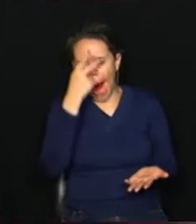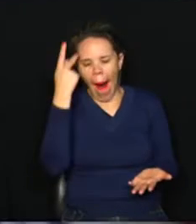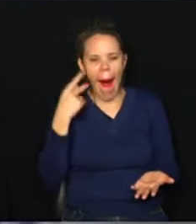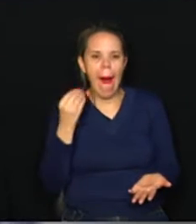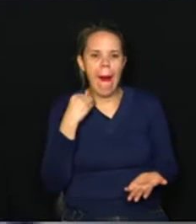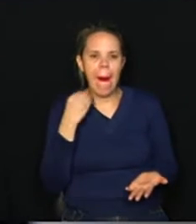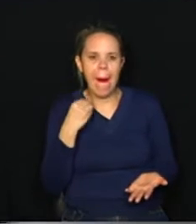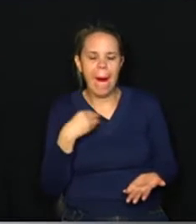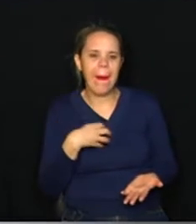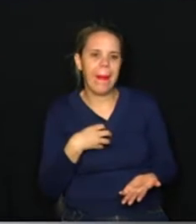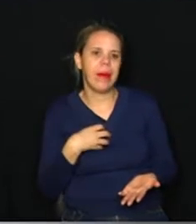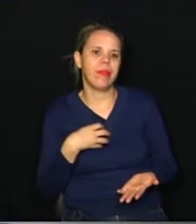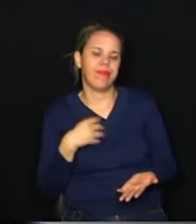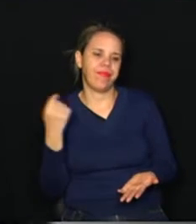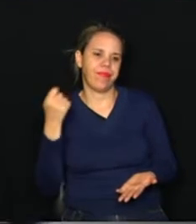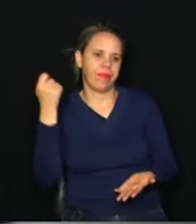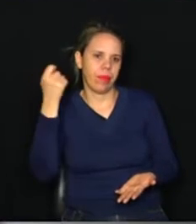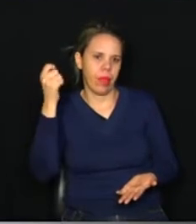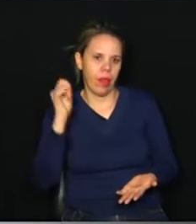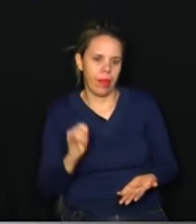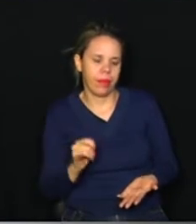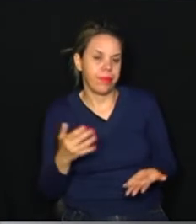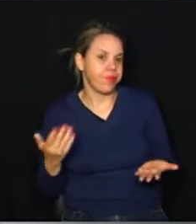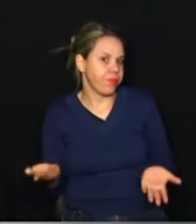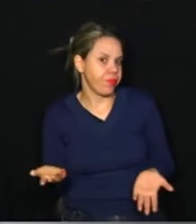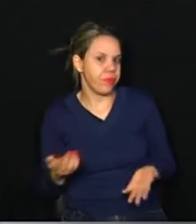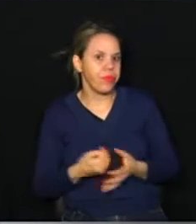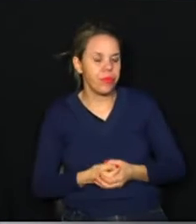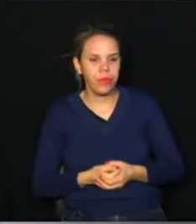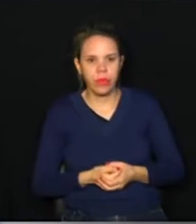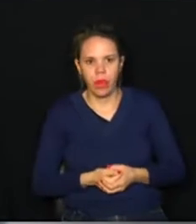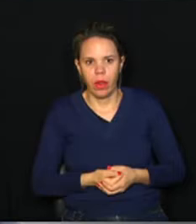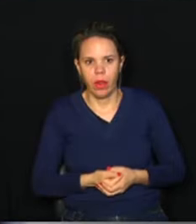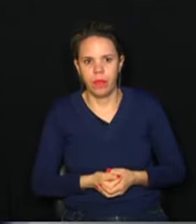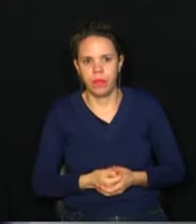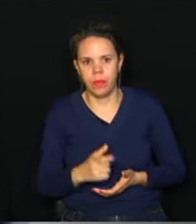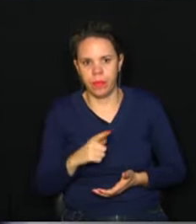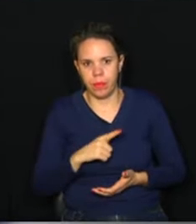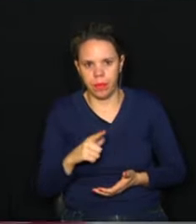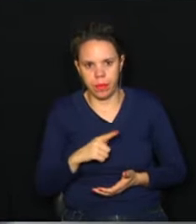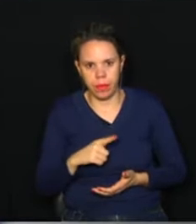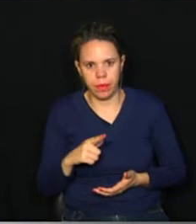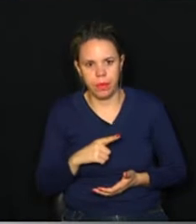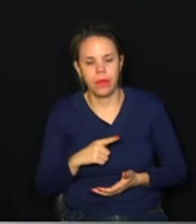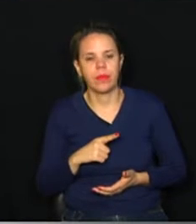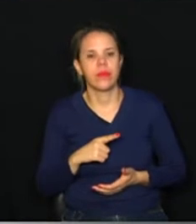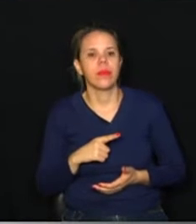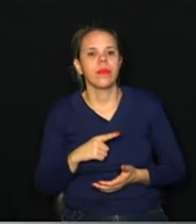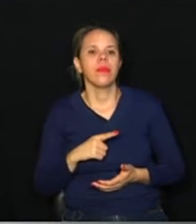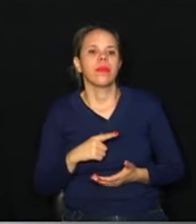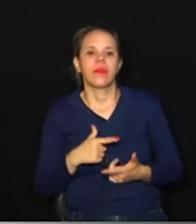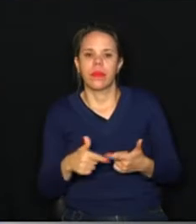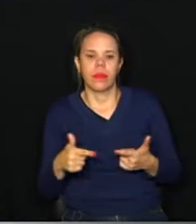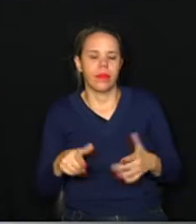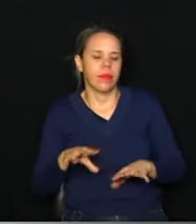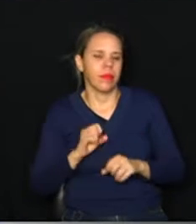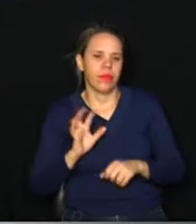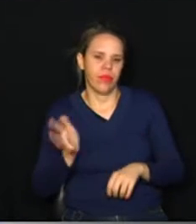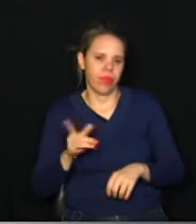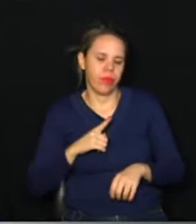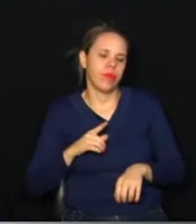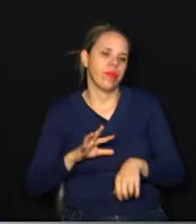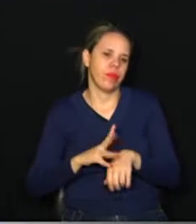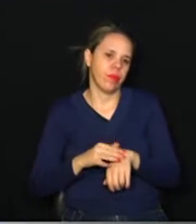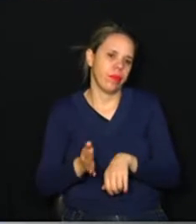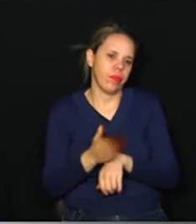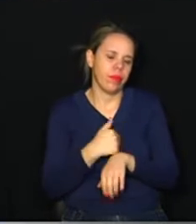debilitada, a evolução é mais grave. Então, tem a questão das comorbidades e coisas que todo mundo